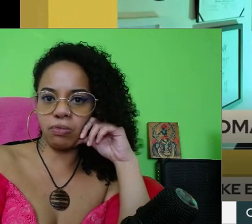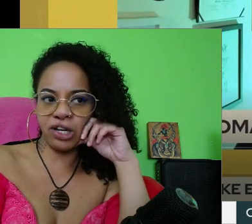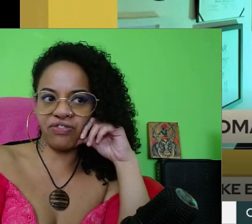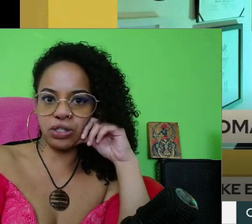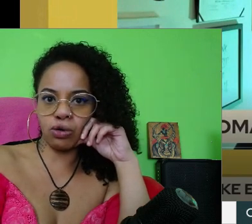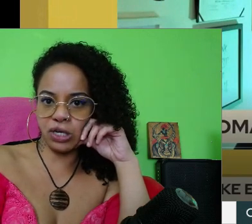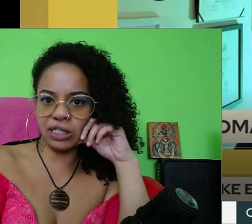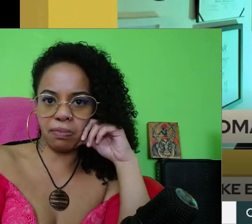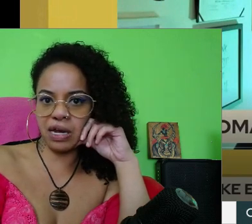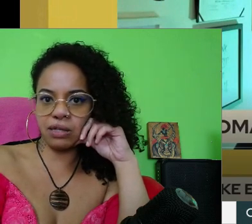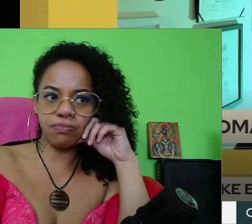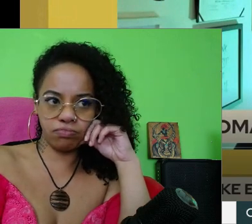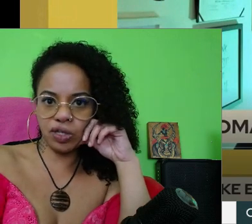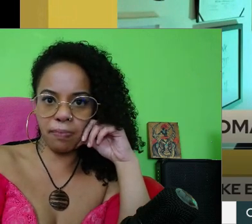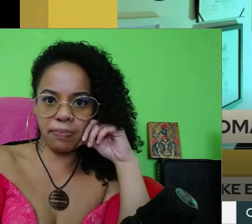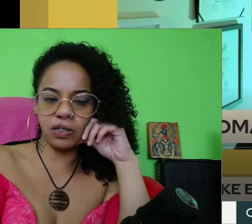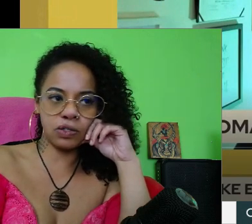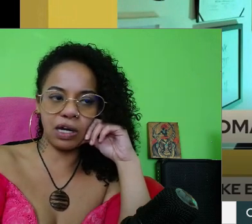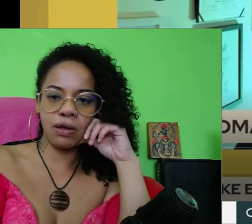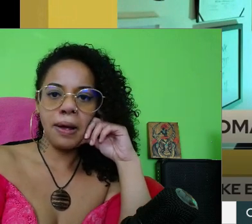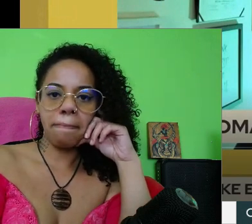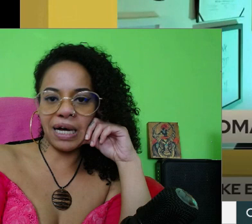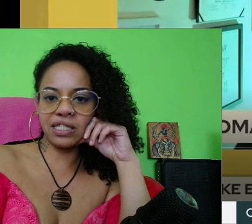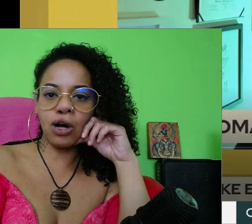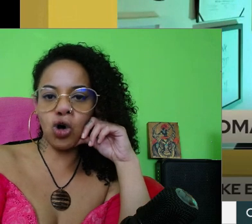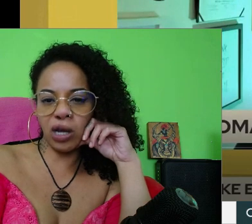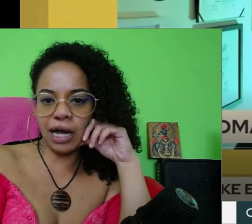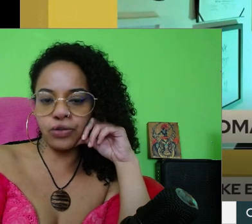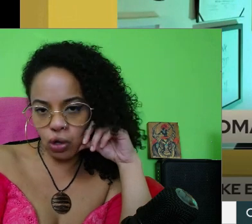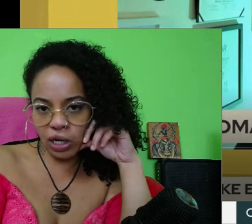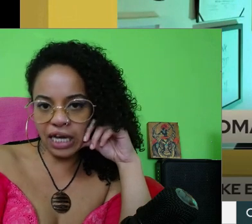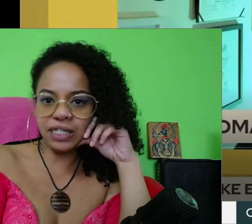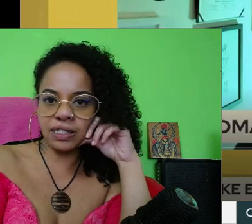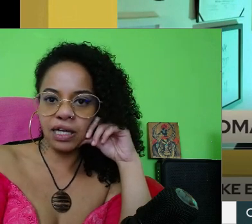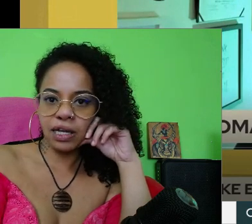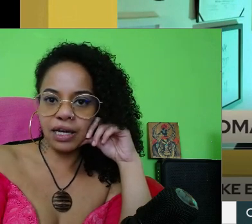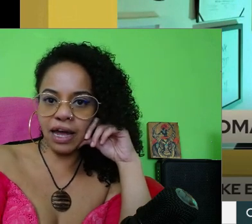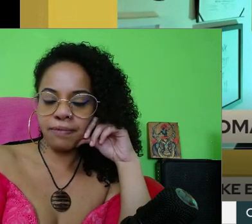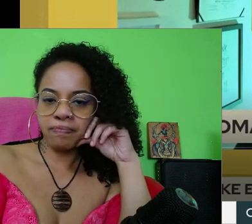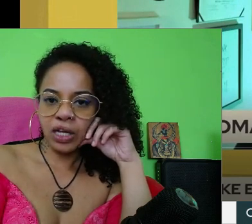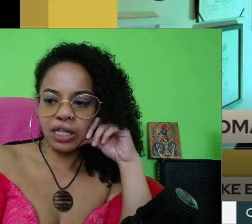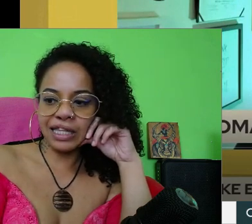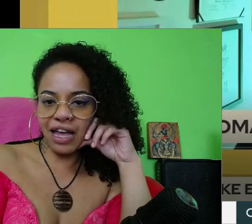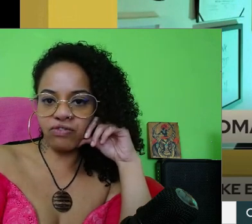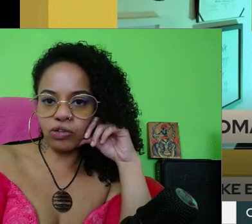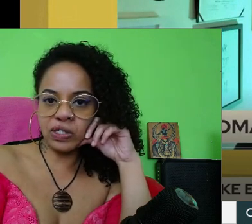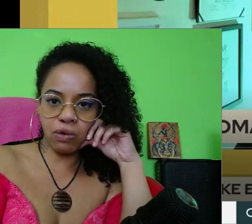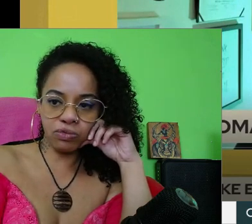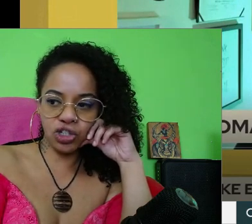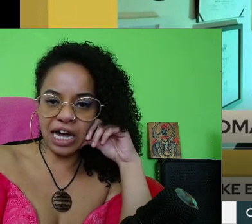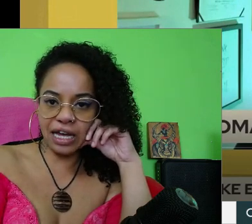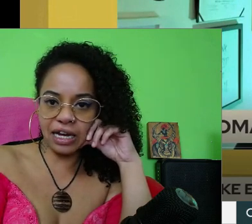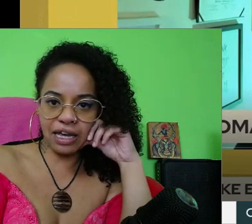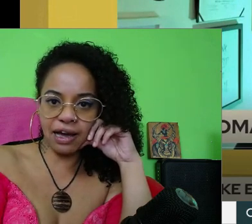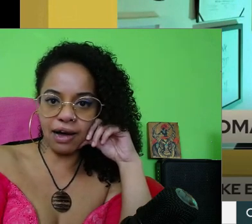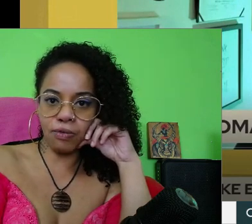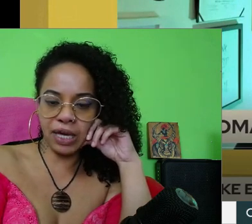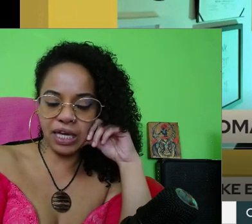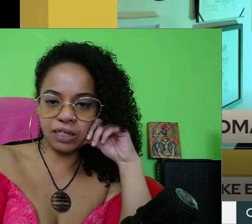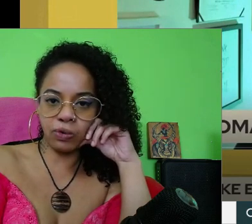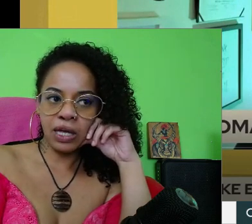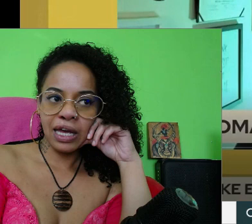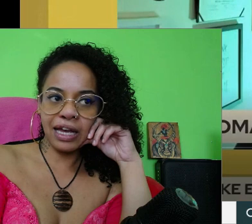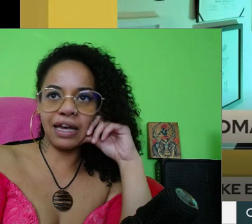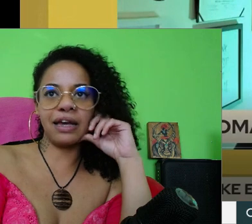enfim O Manifesto Comunista para saber isso né basta colar nos rolês né da revolução diária real